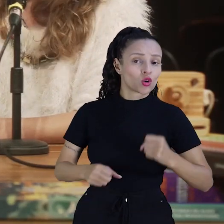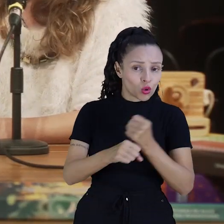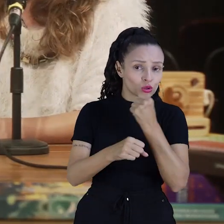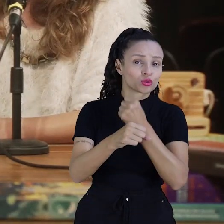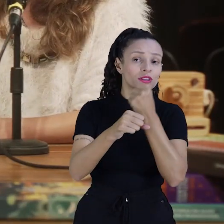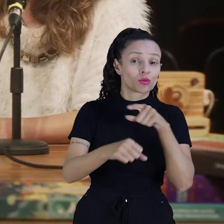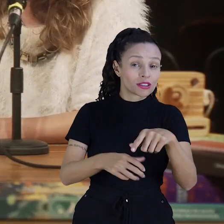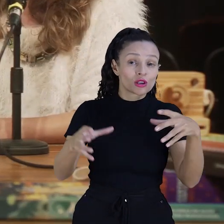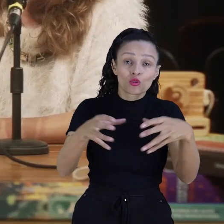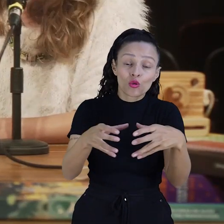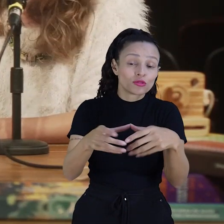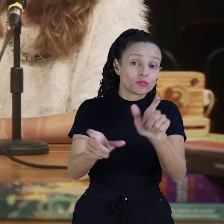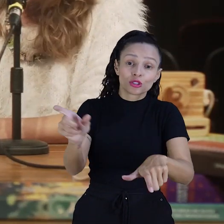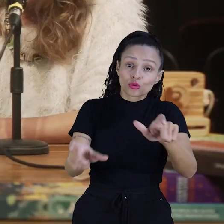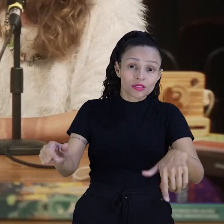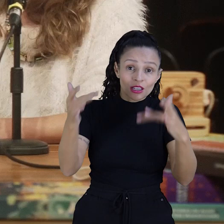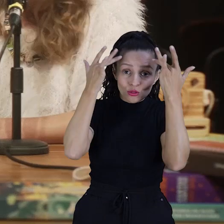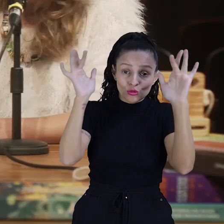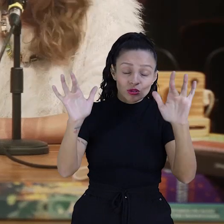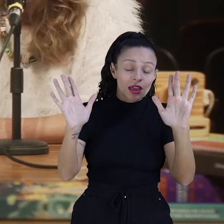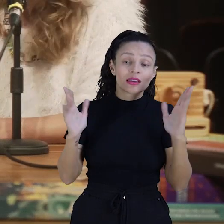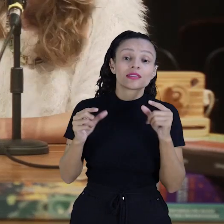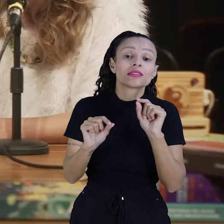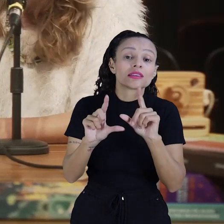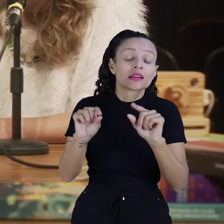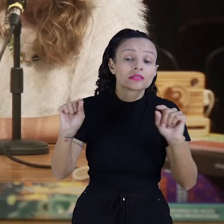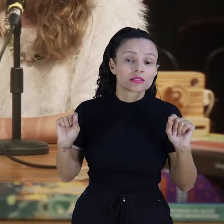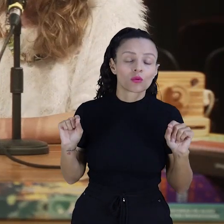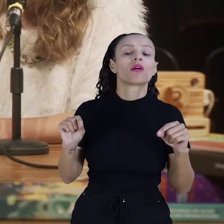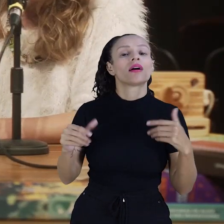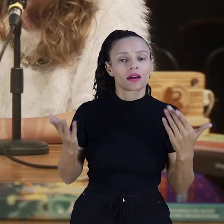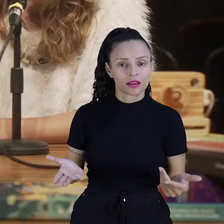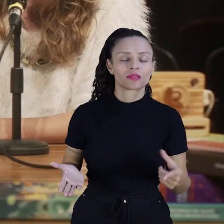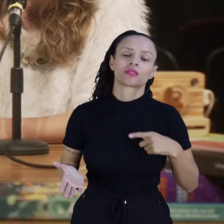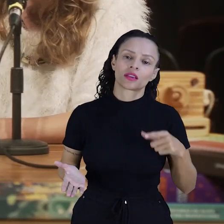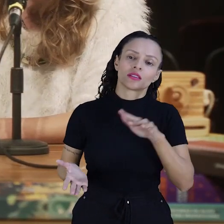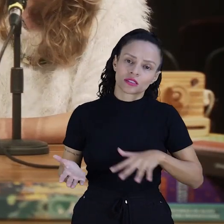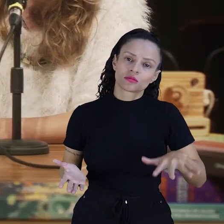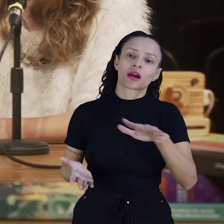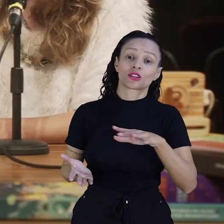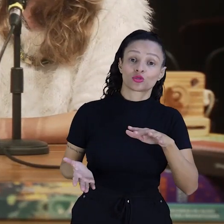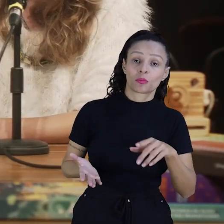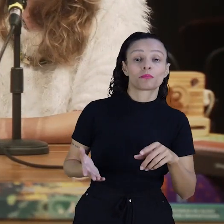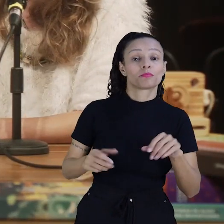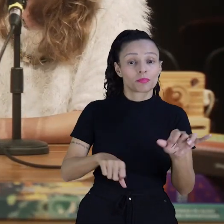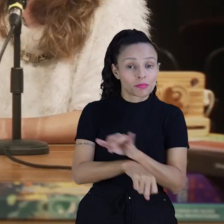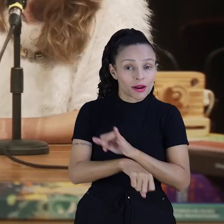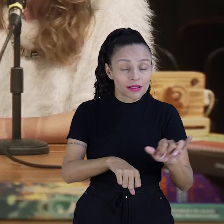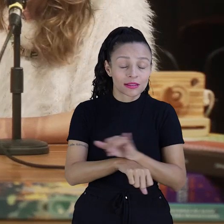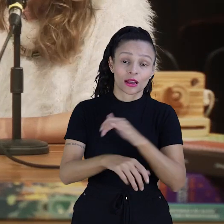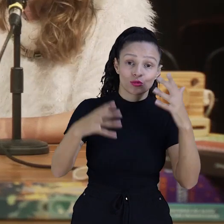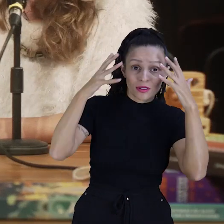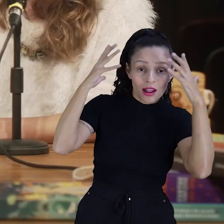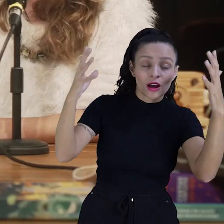a gente vai construir com esse grupo de pessoas que eu não sei quem são, porque cada turma vai encontrar um grupo, aí a gente tem espaço para arriscar, para lidar